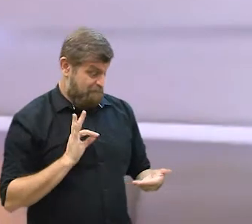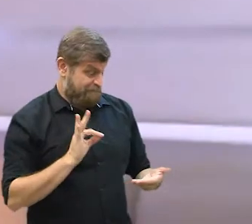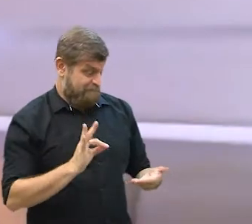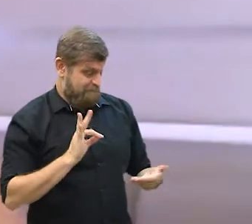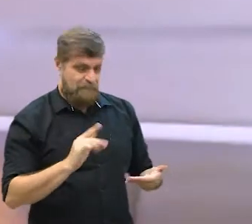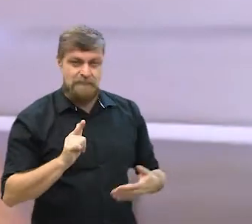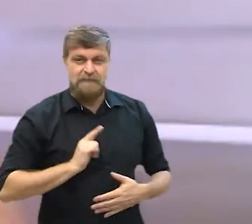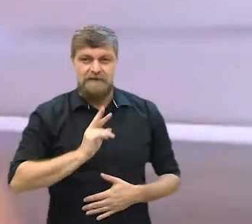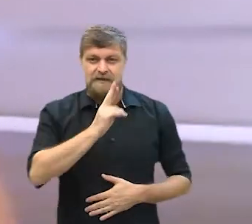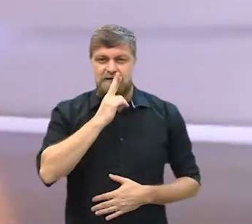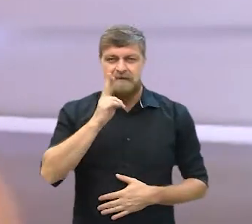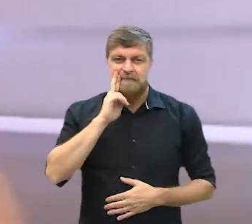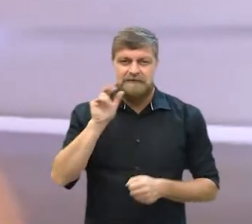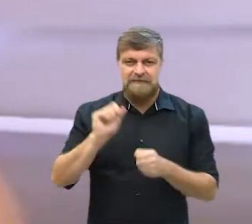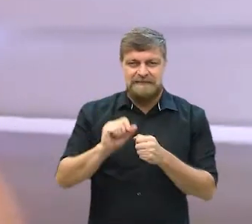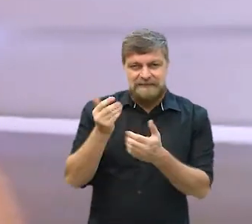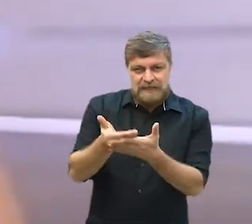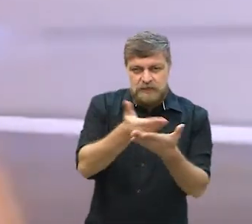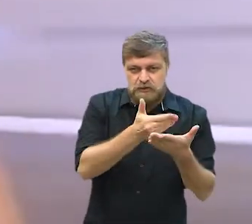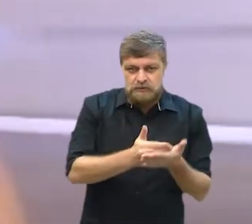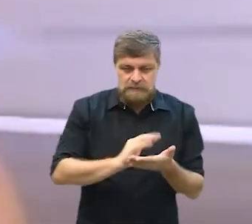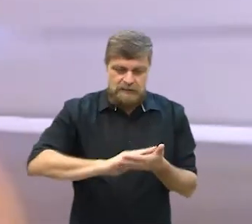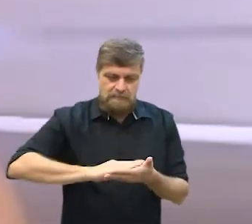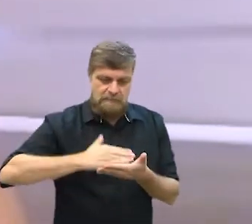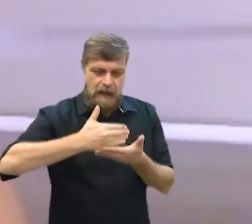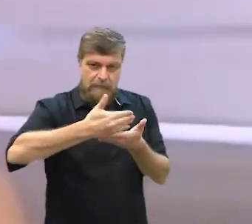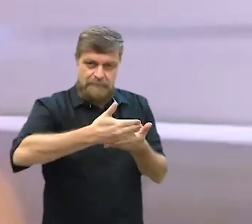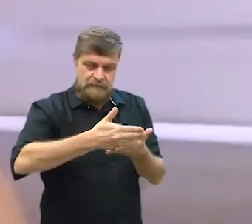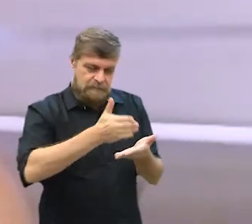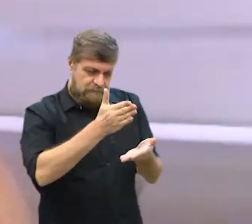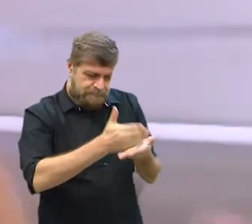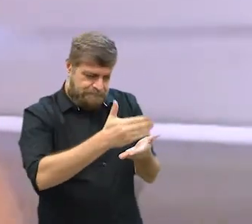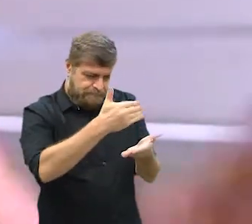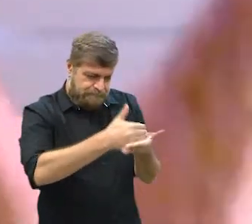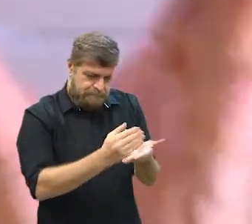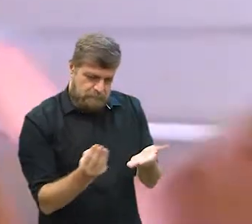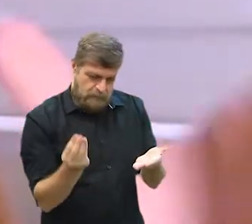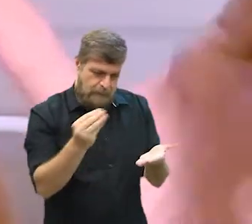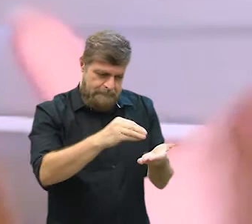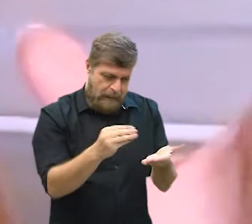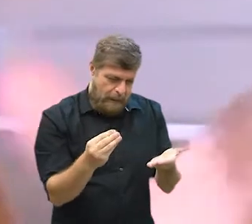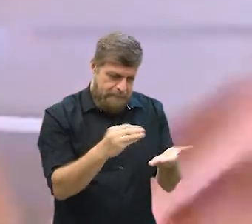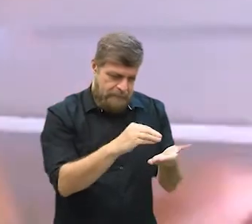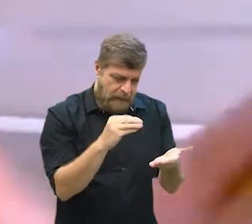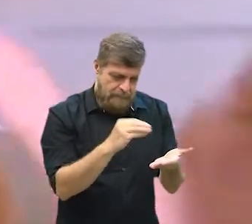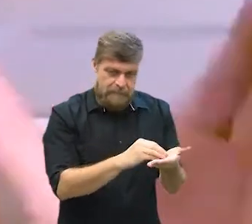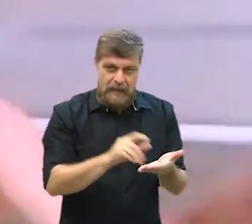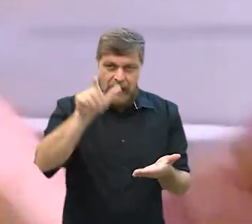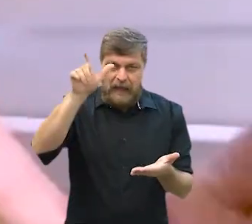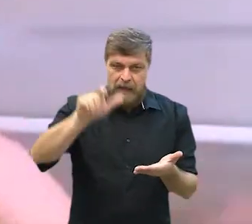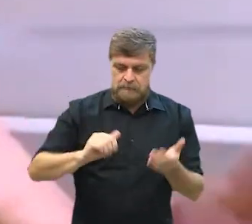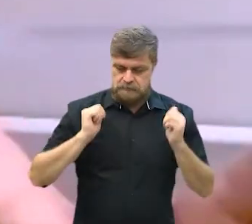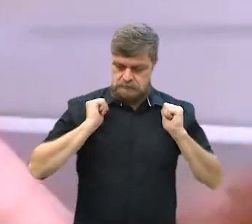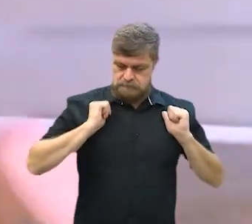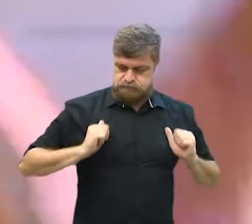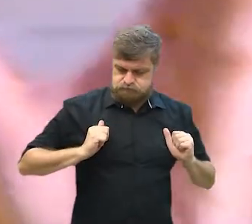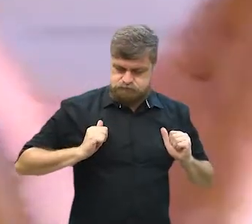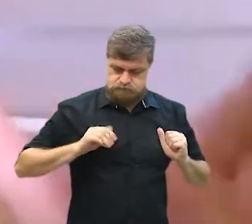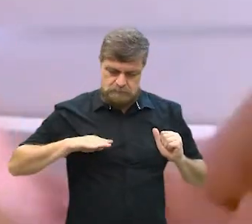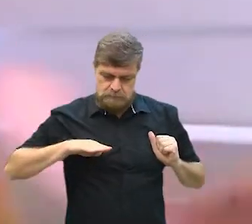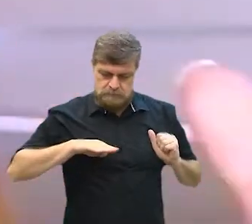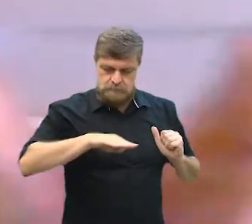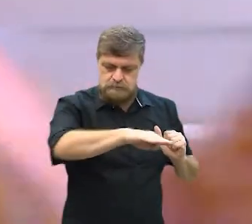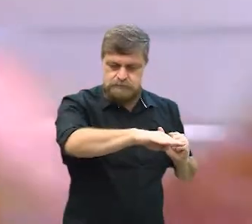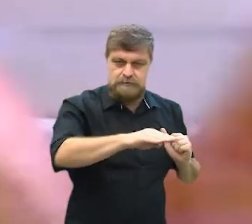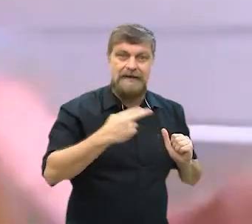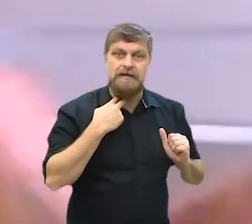muito restaurante que fez investimento em estudos de embalagem, para caber exatamente na mochila dos entregadores, para ter